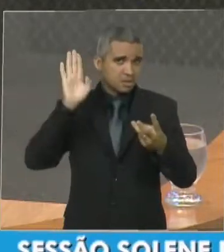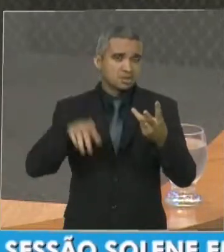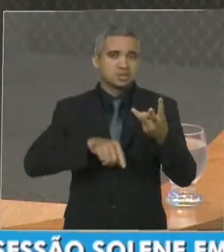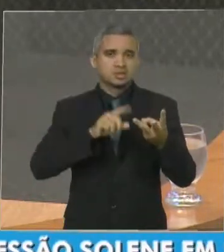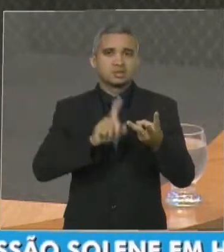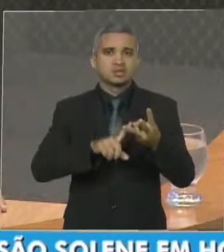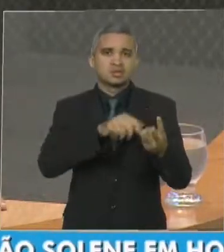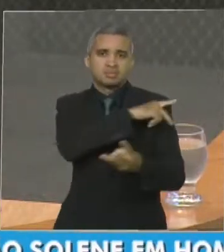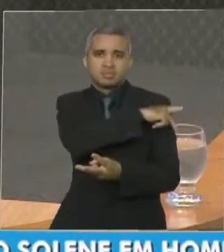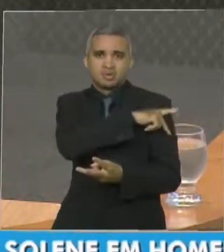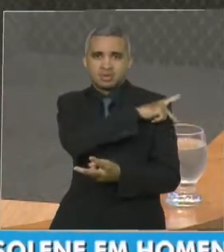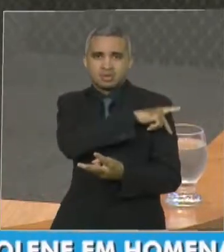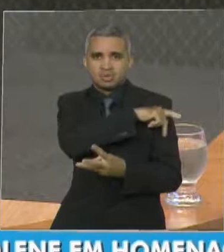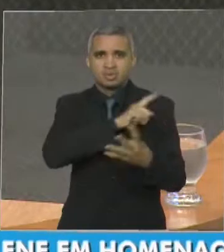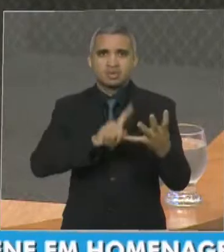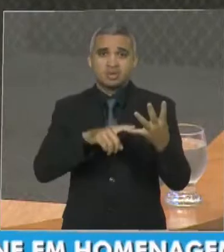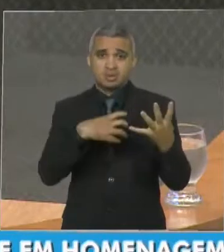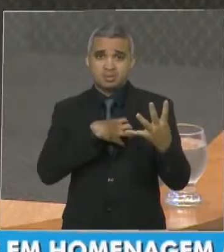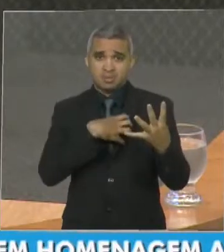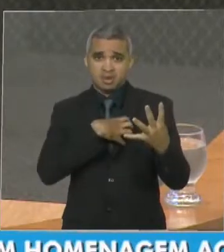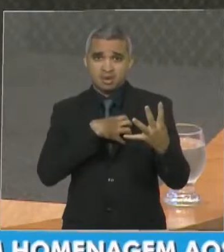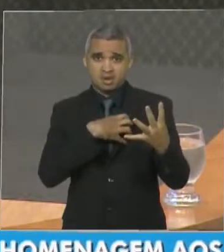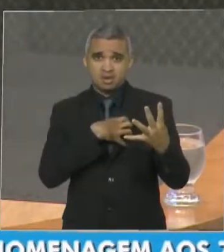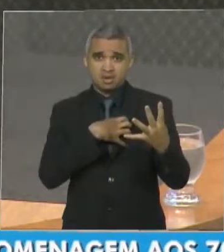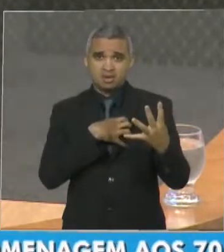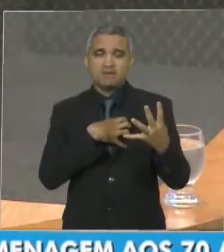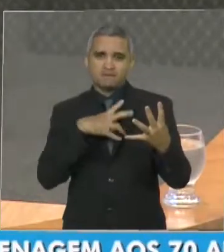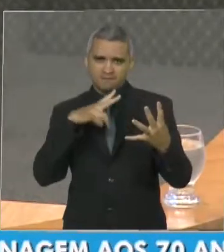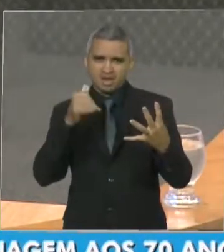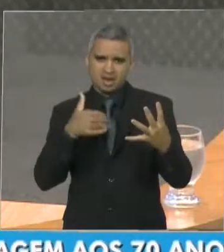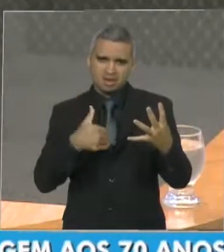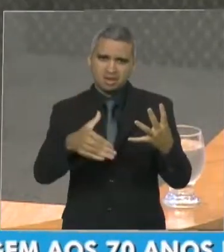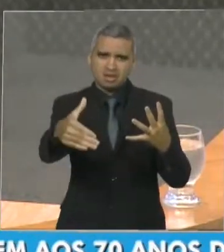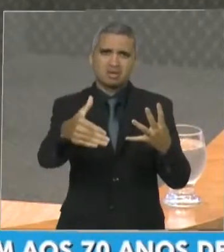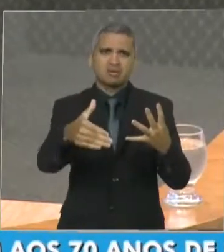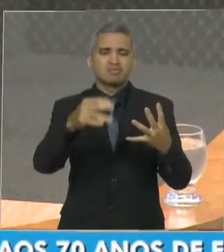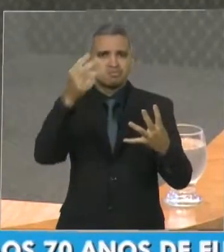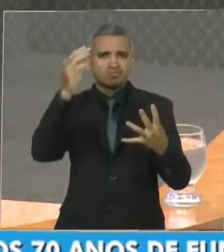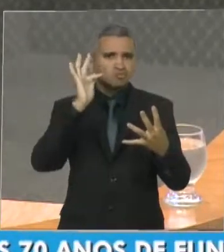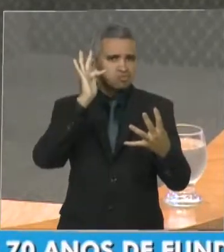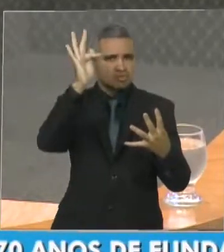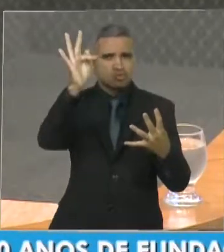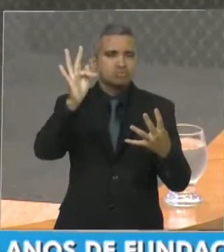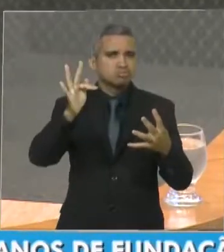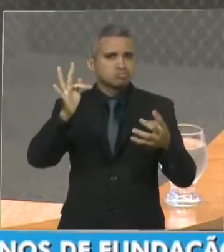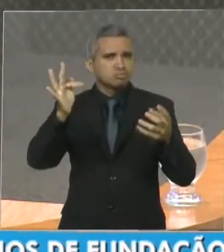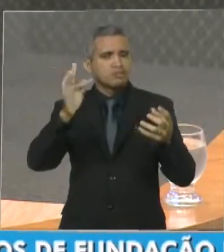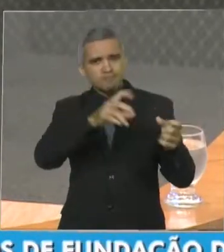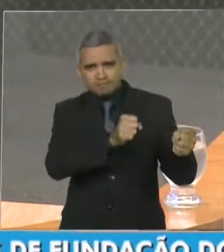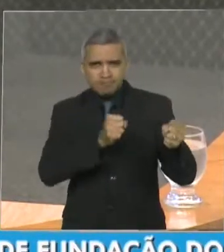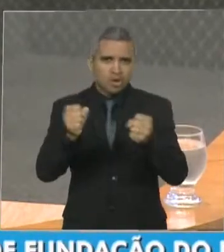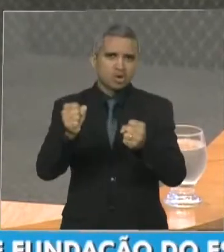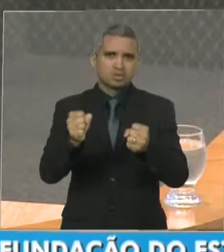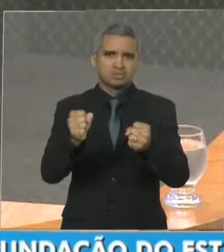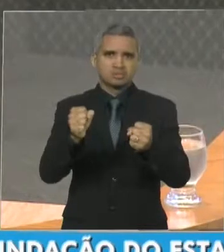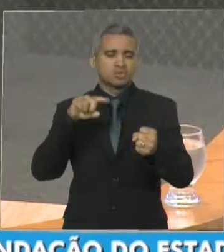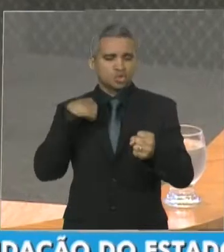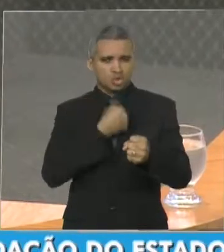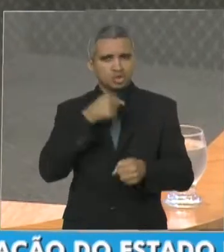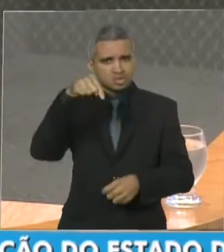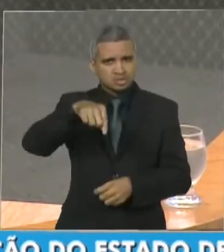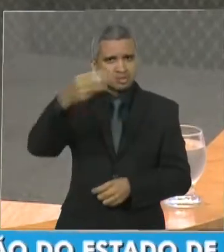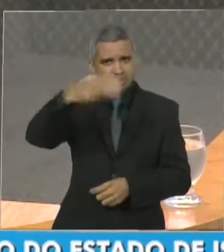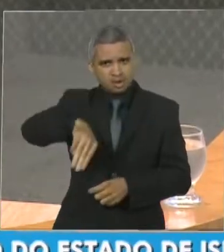É um quadrado que vai ser o celeiro do mundo. E o Maranhão vai ser celeiro do mundo. Nós vamos exportar, nós vamos